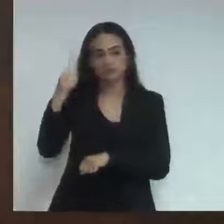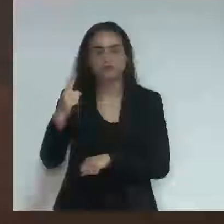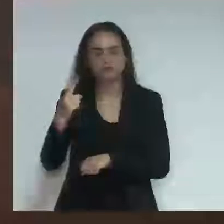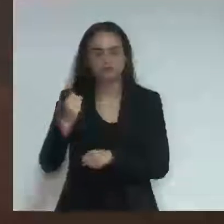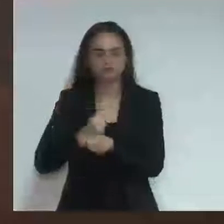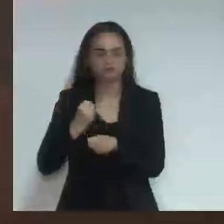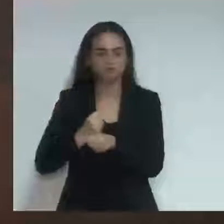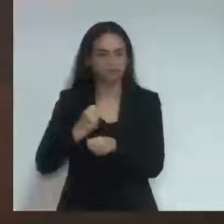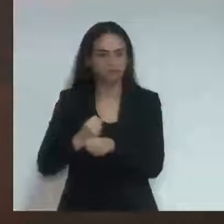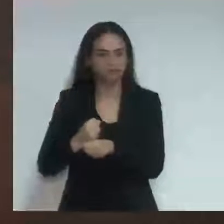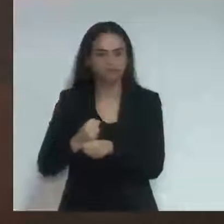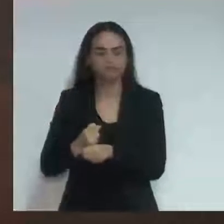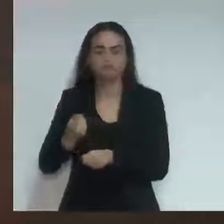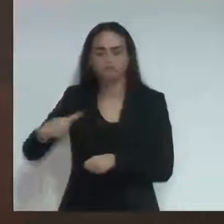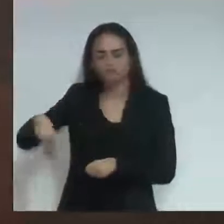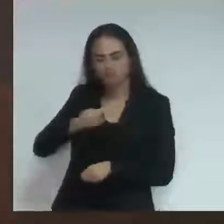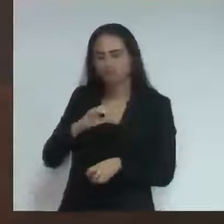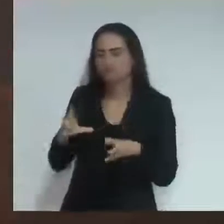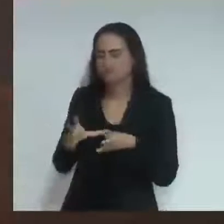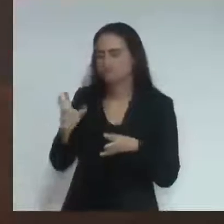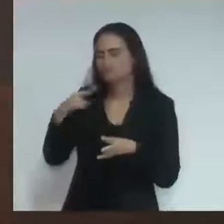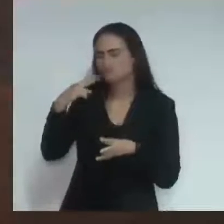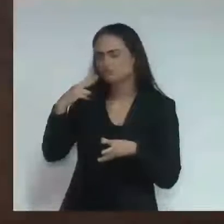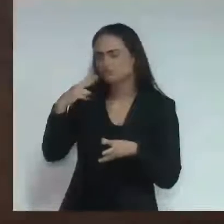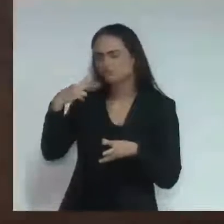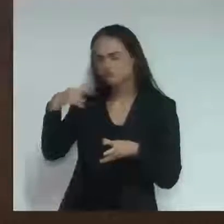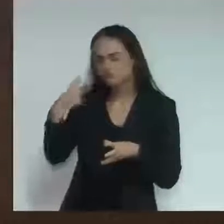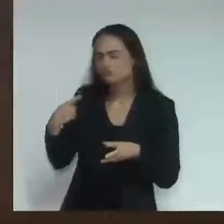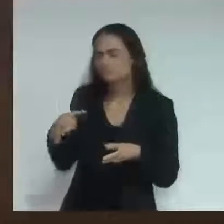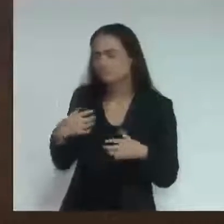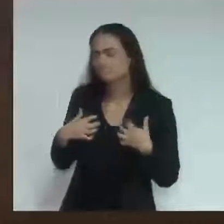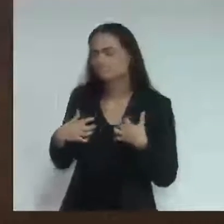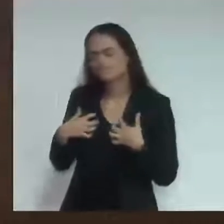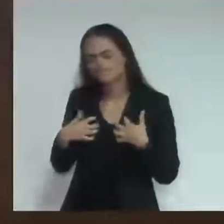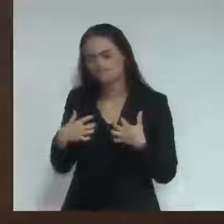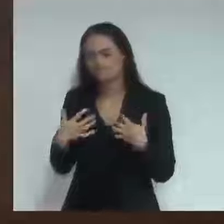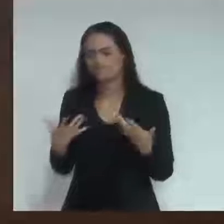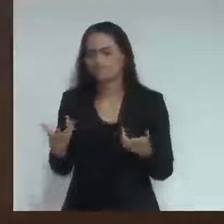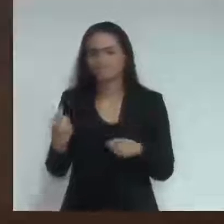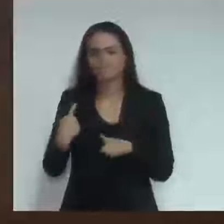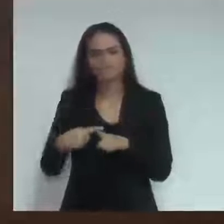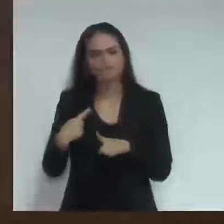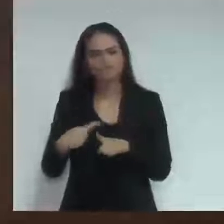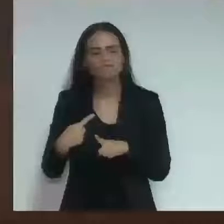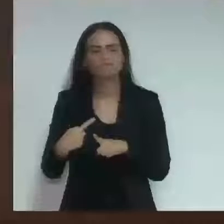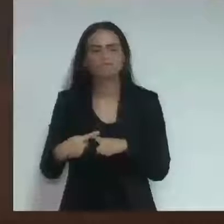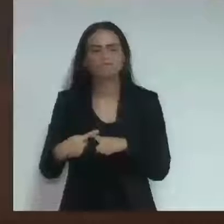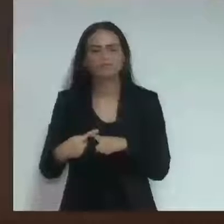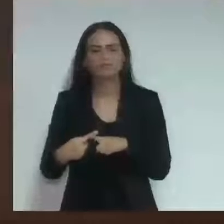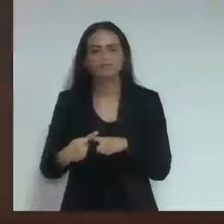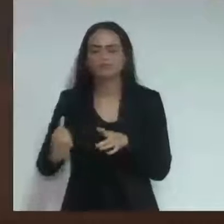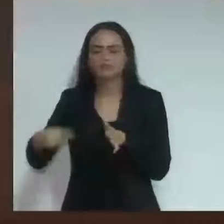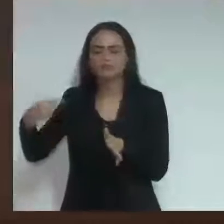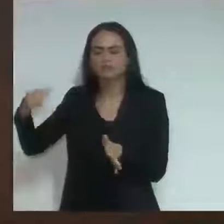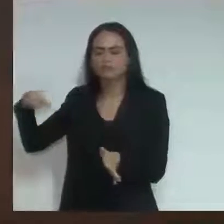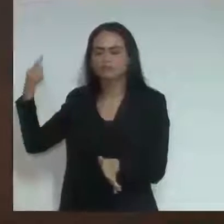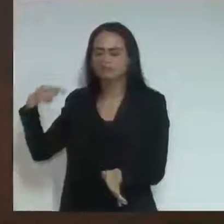ficamos chateados, sim. Ficamos chateados por nunca ter uma reunião, por não ter esse diálogo das questões administrativas da